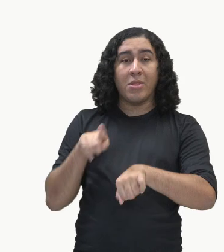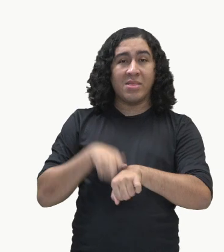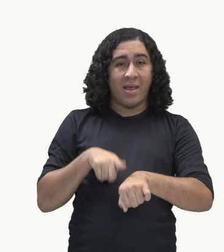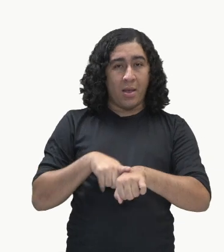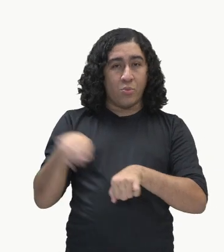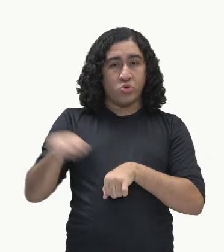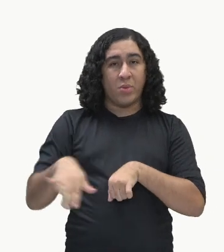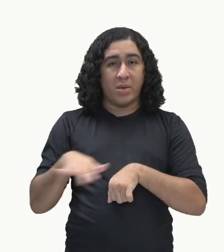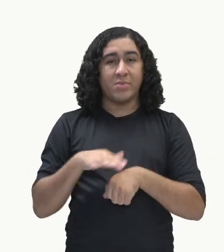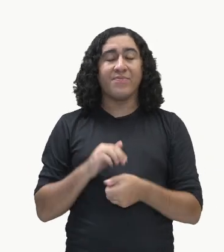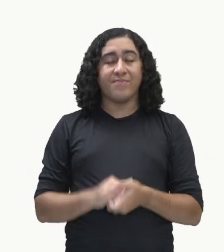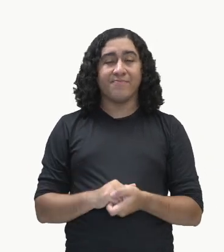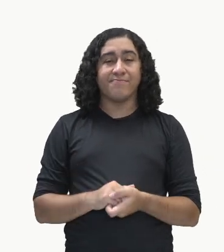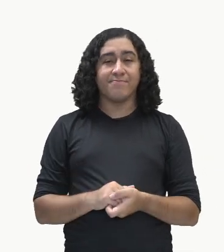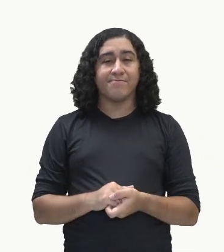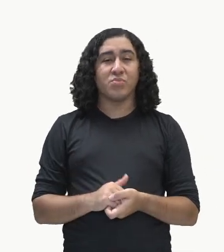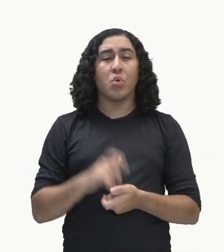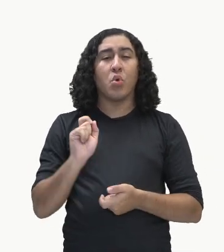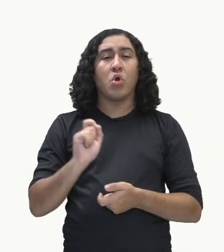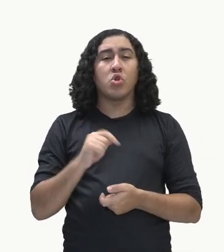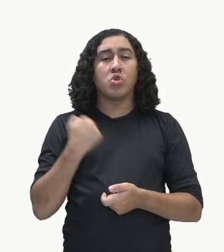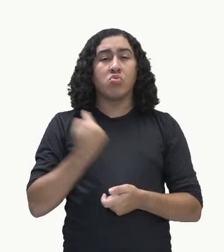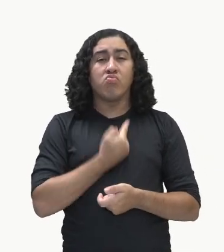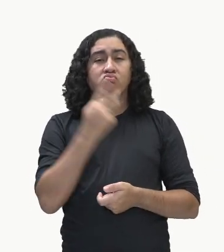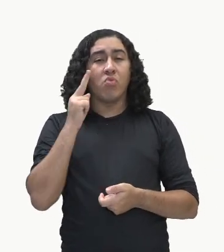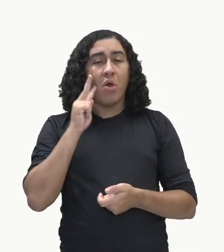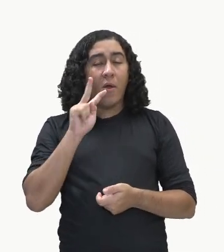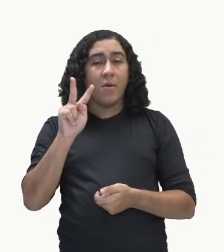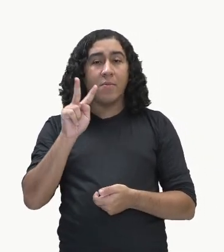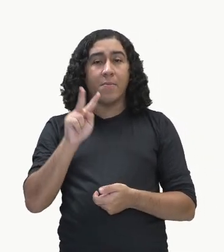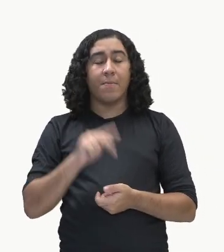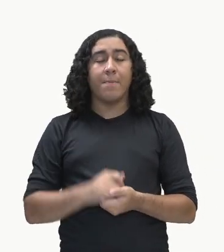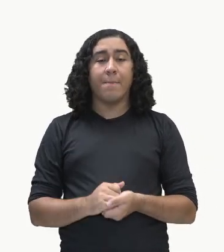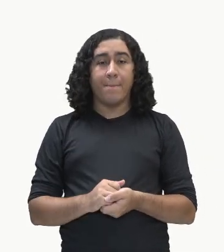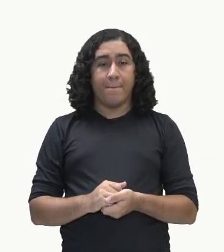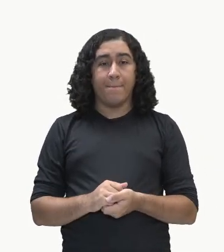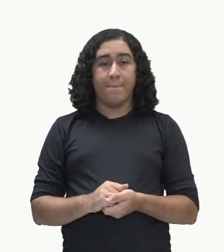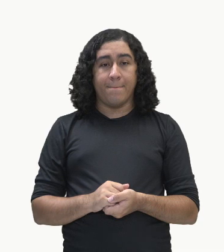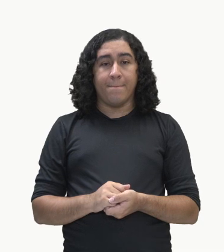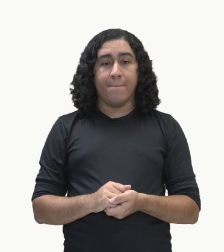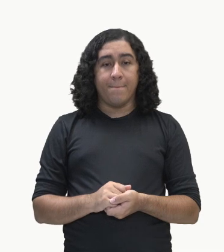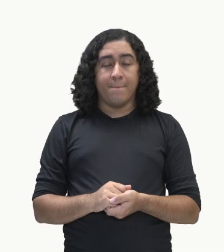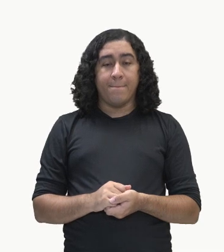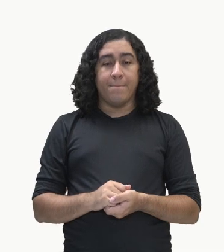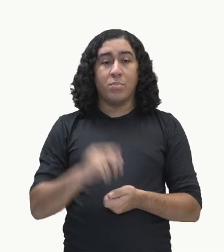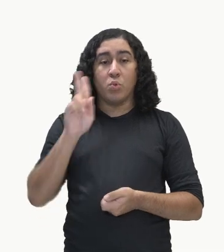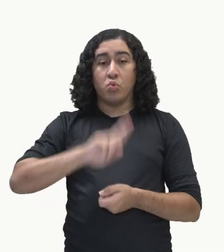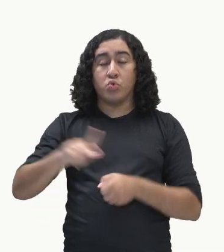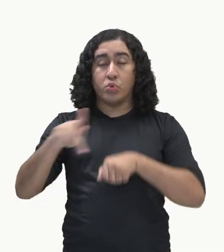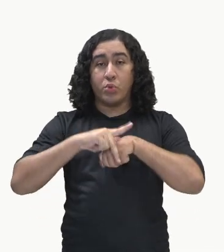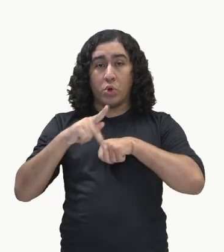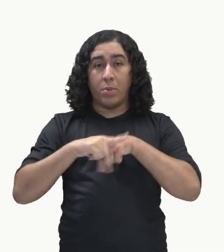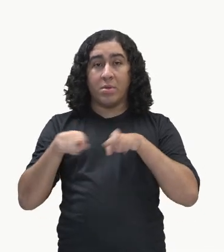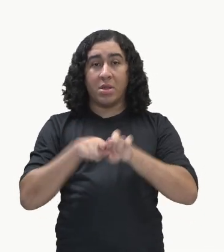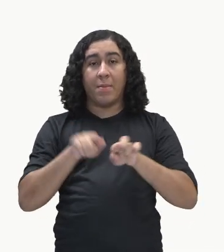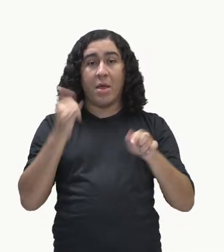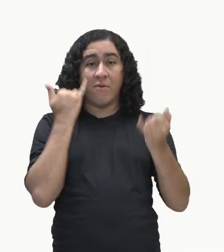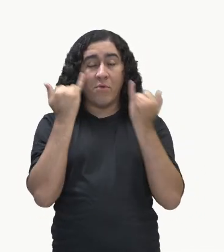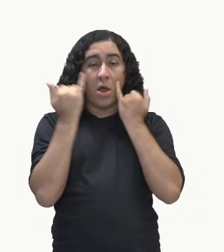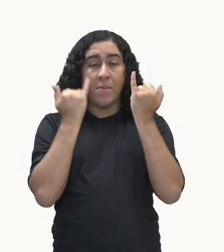tá bom? Então, o que nós estamos vendo aqui? A utilização desse pronome e a outra informação que eu já falei para